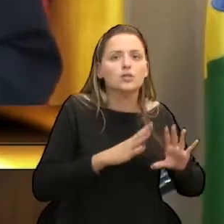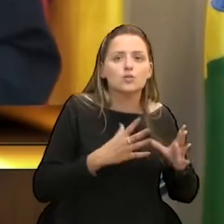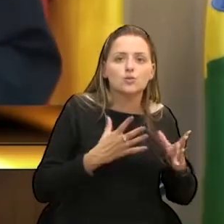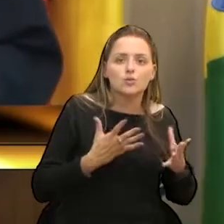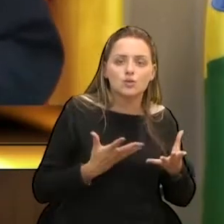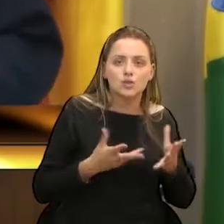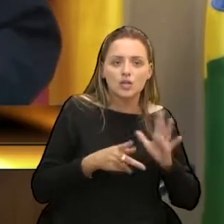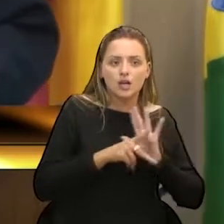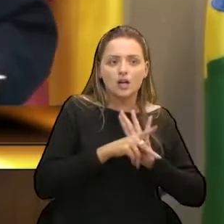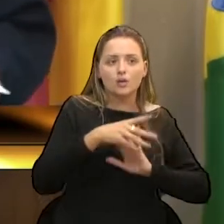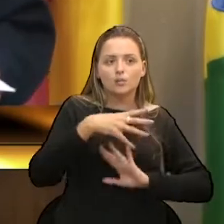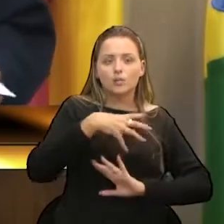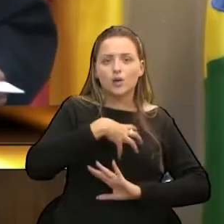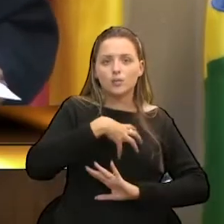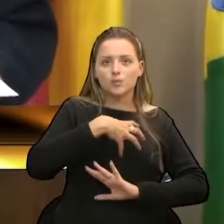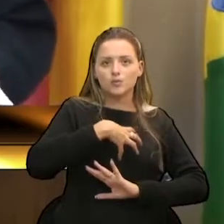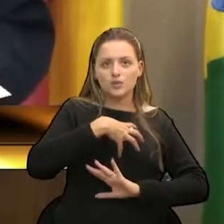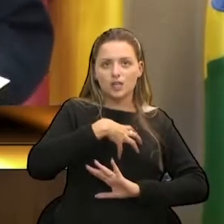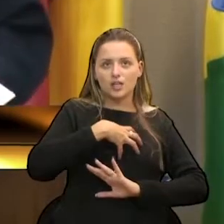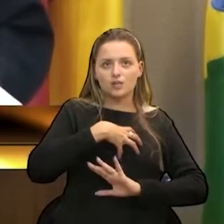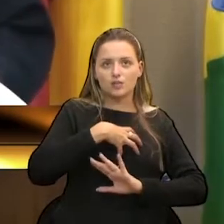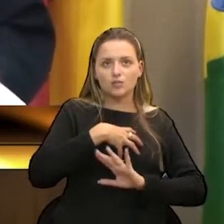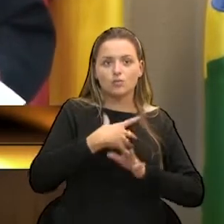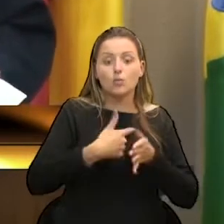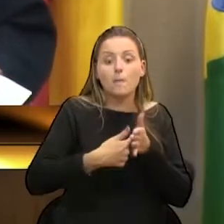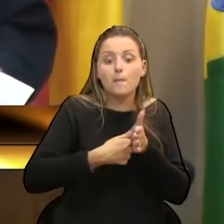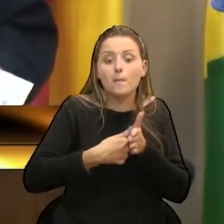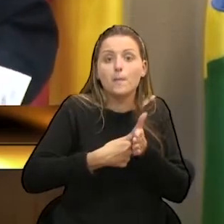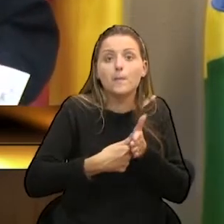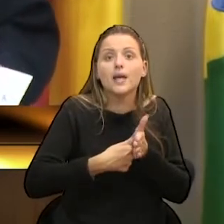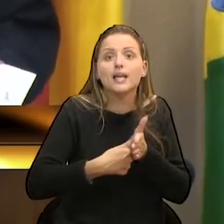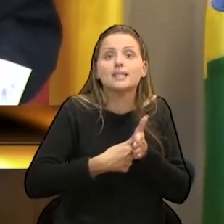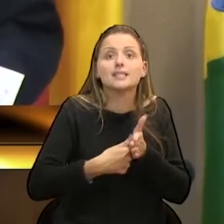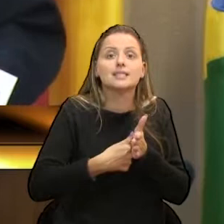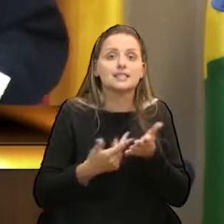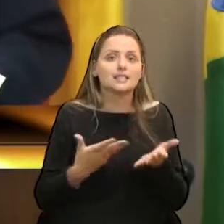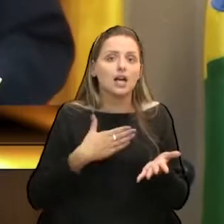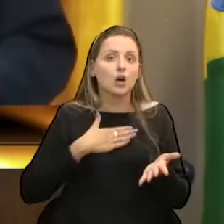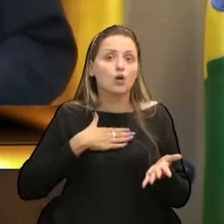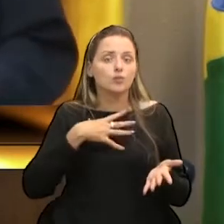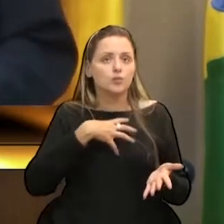perquirir, do investigar-se.